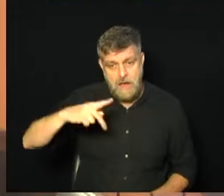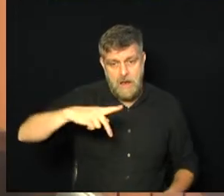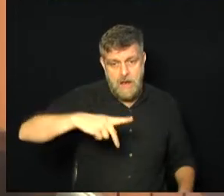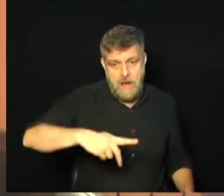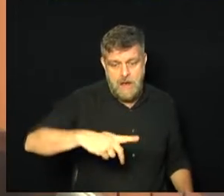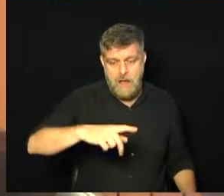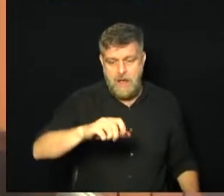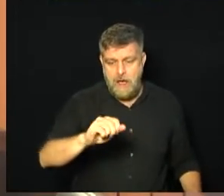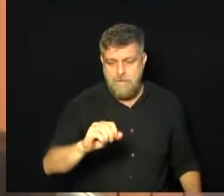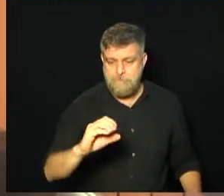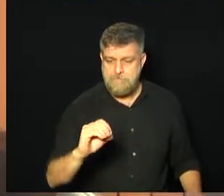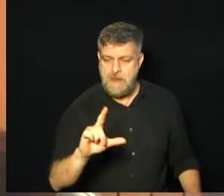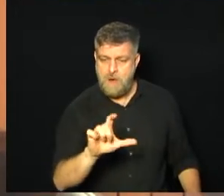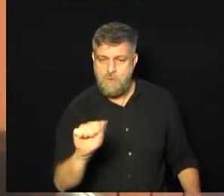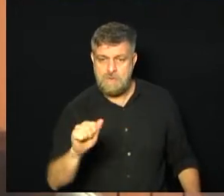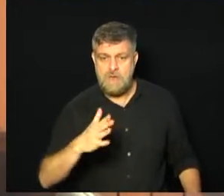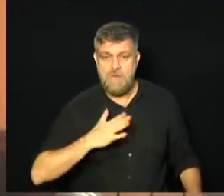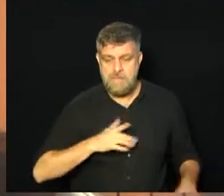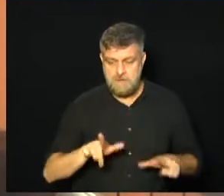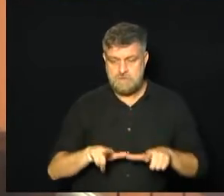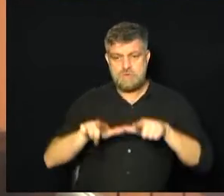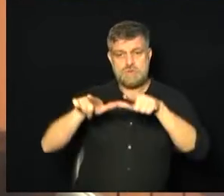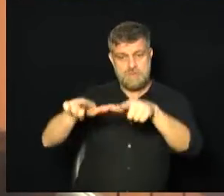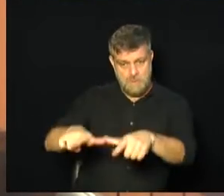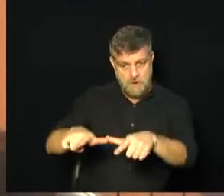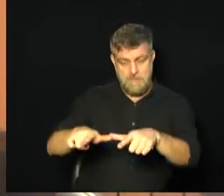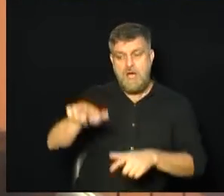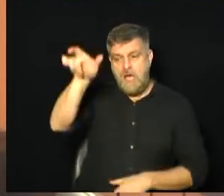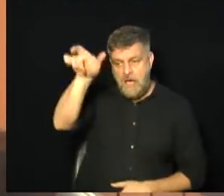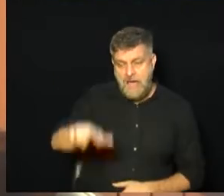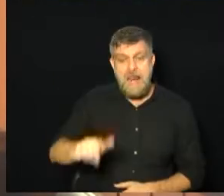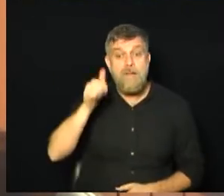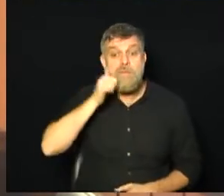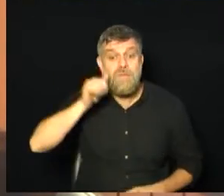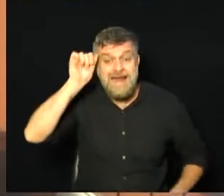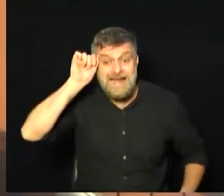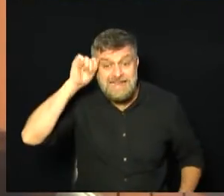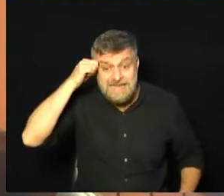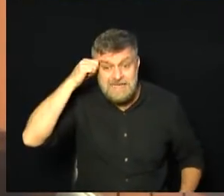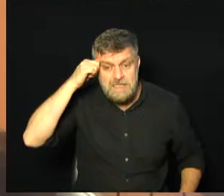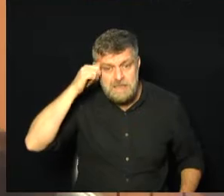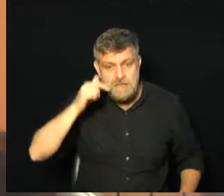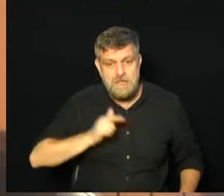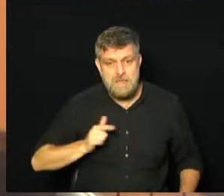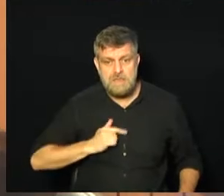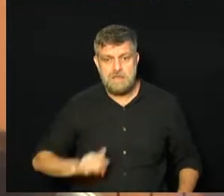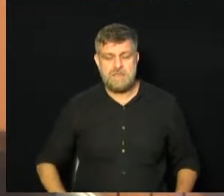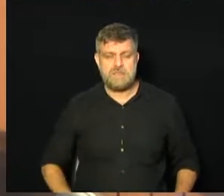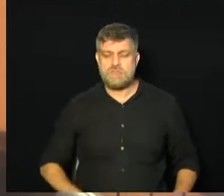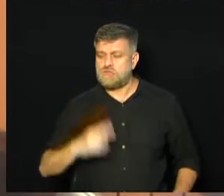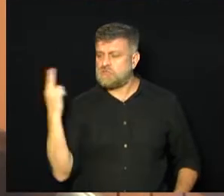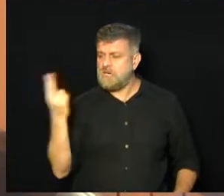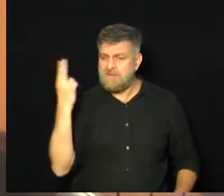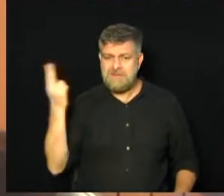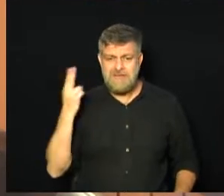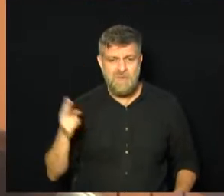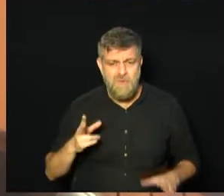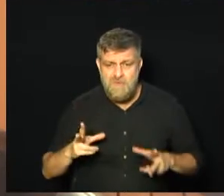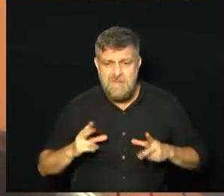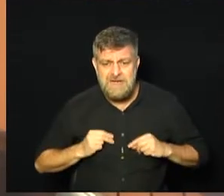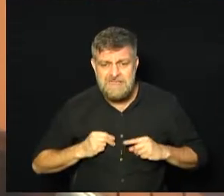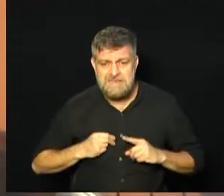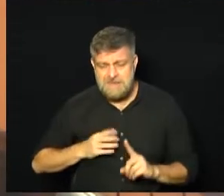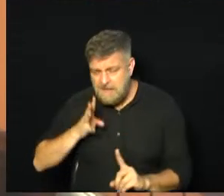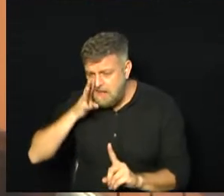eu dedico também esse diploma a ela, por ser uma mulher negra e que, de hipótese alguma, merece